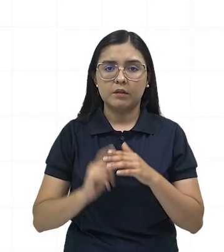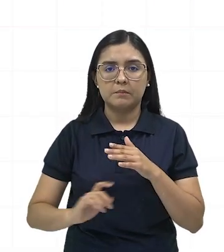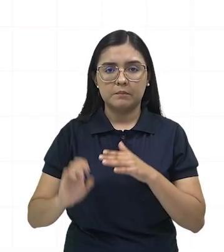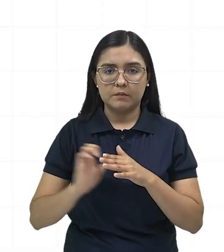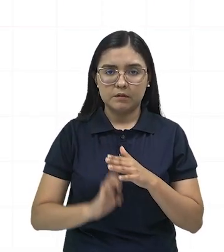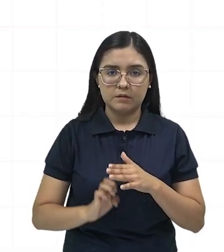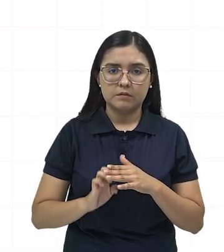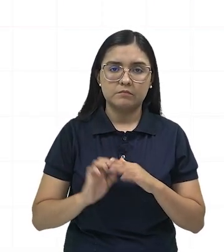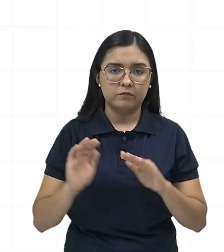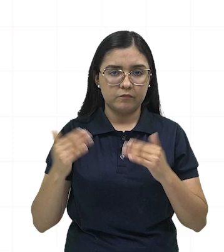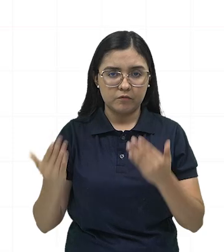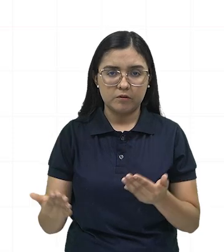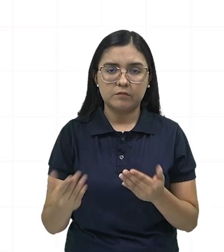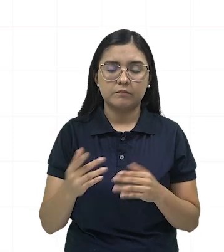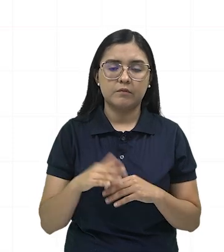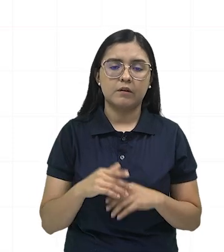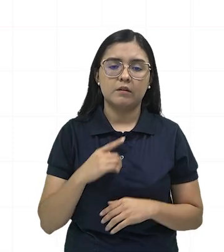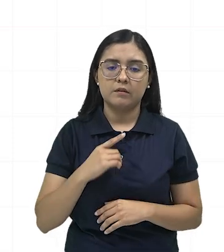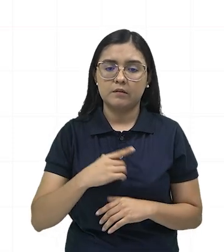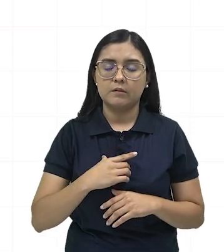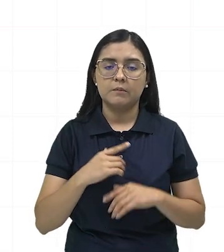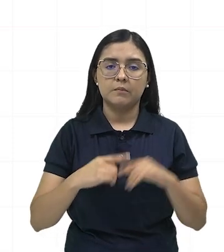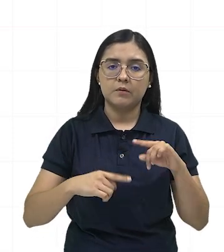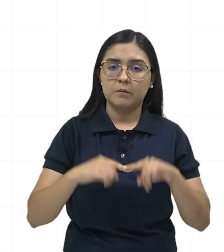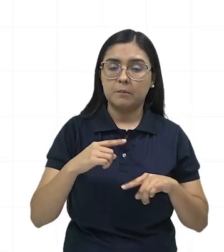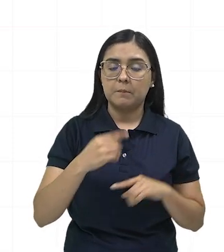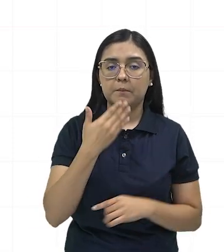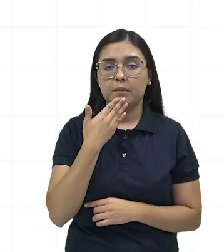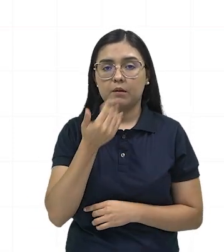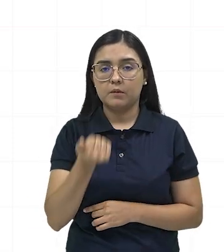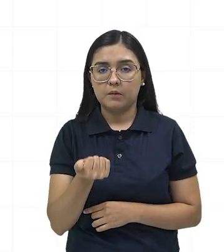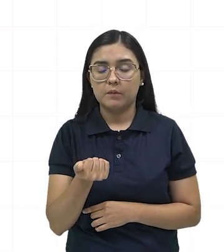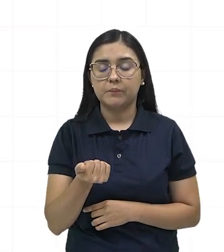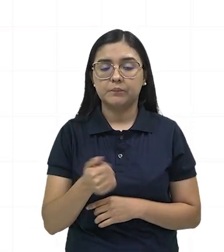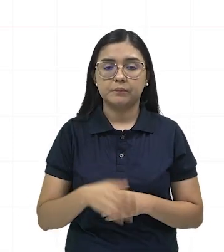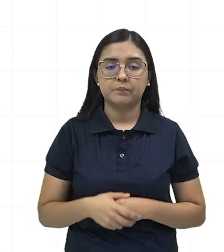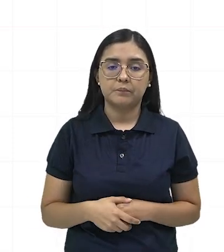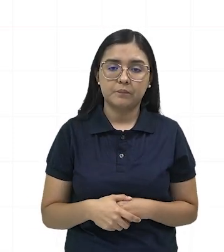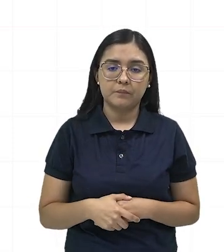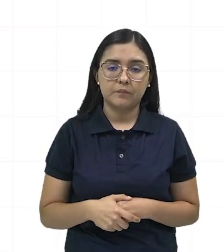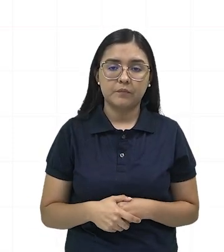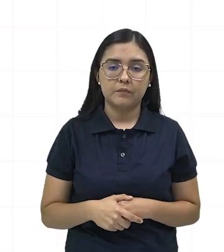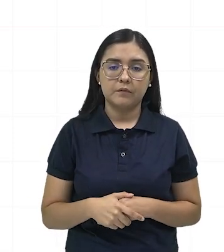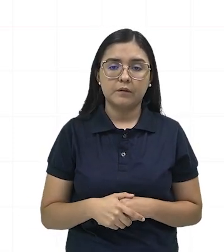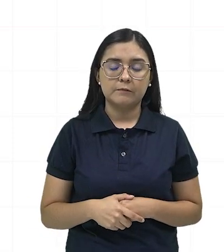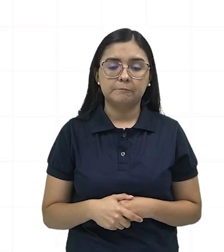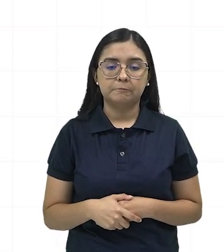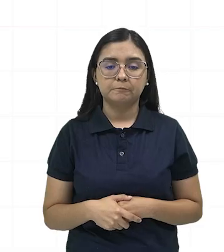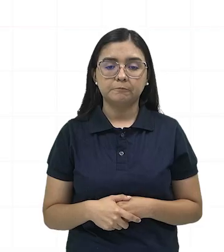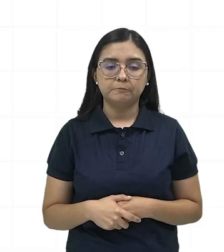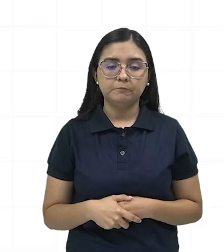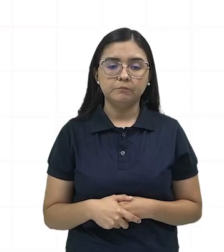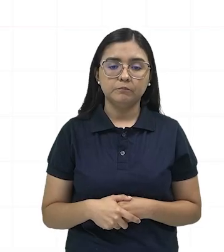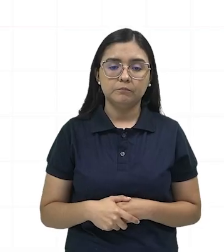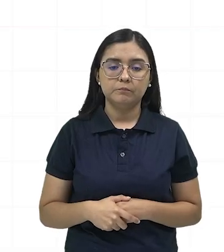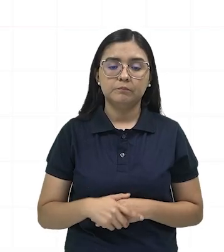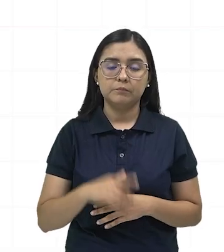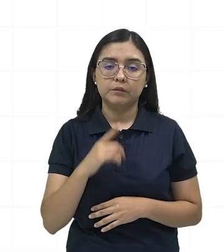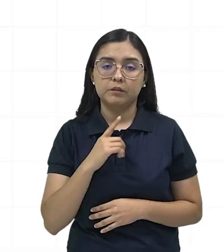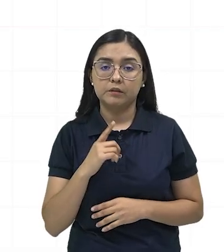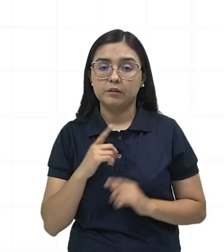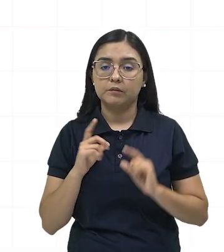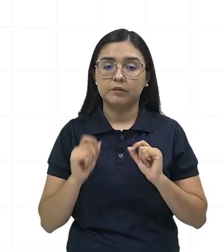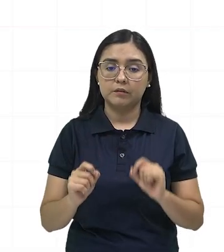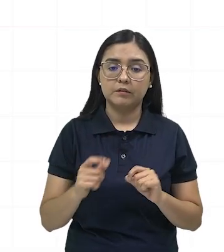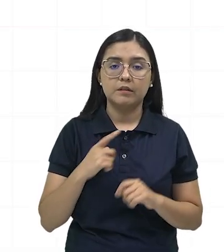se haver, né, uma melhoria dos produtos, né, uma atividade ali mais diferenciada para que haja,